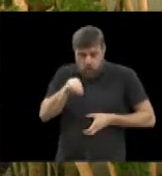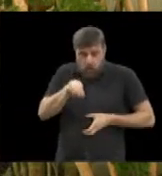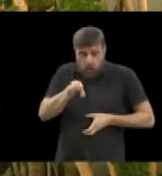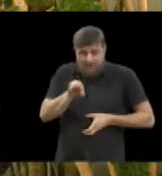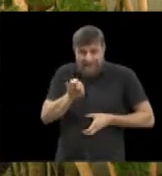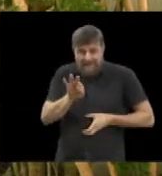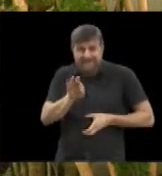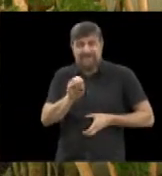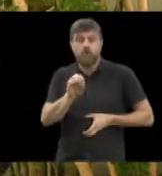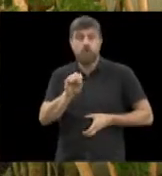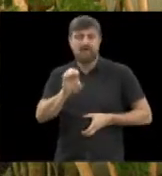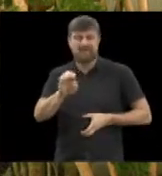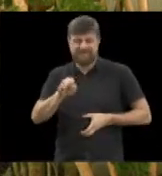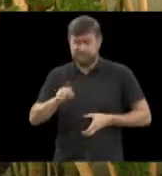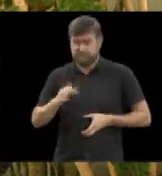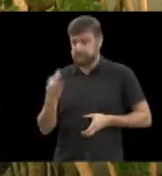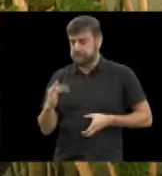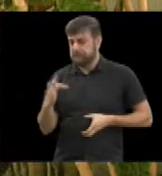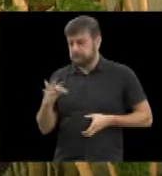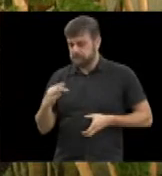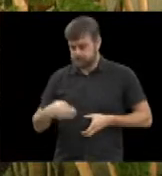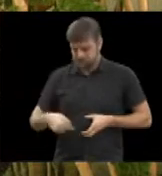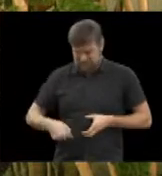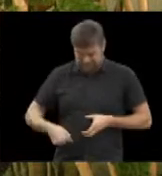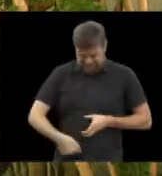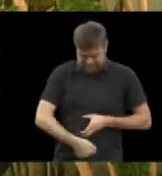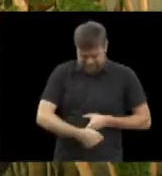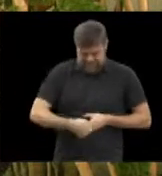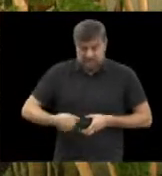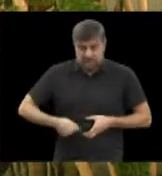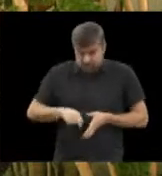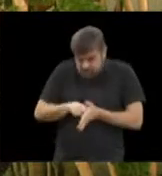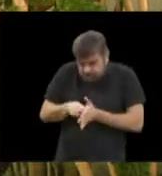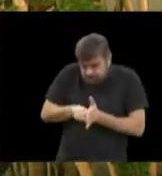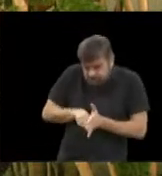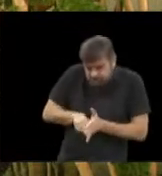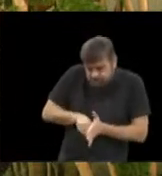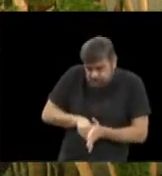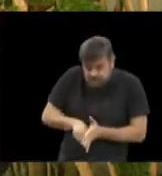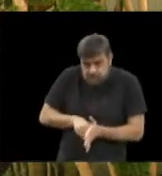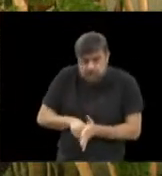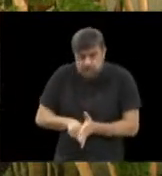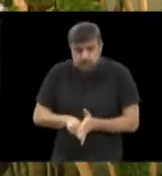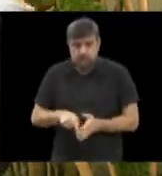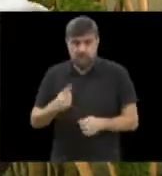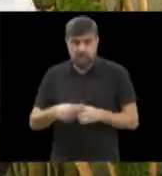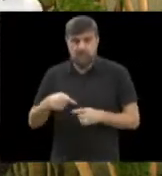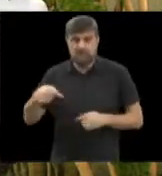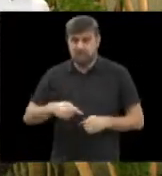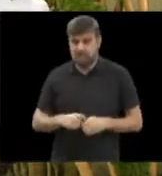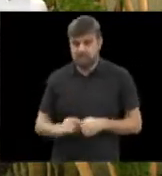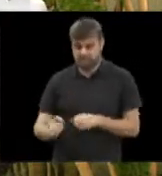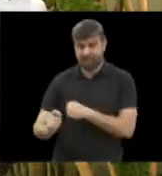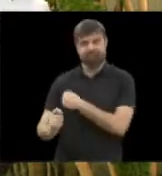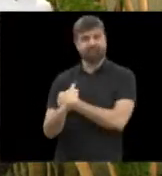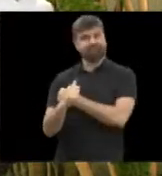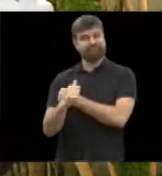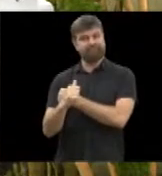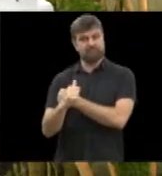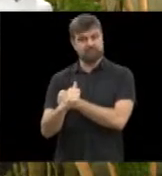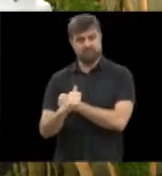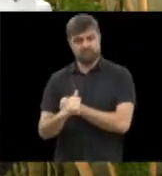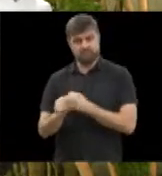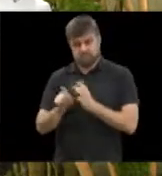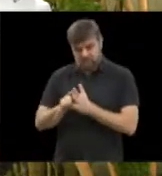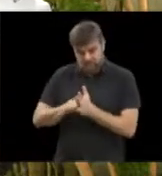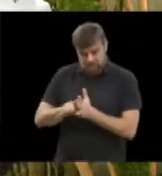Então, toda dor pélvica tem que fazer investigação para endometriose, porque às vezes ela engana a gente. Então, a